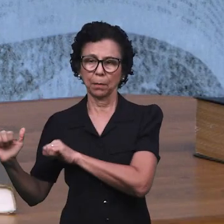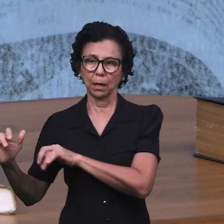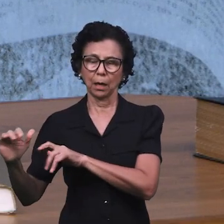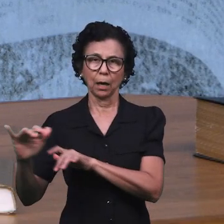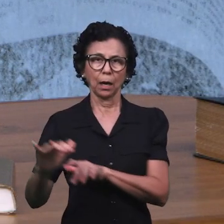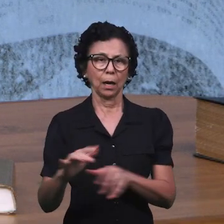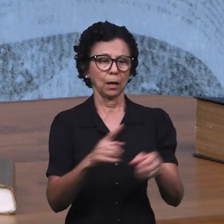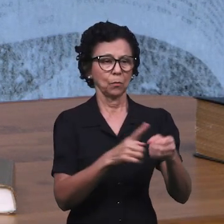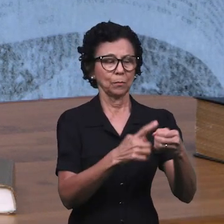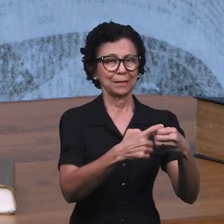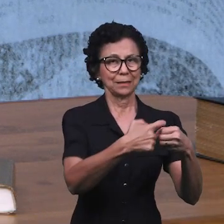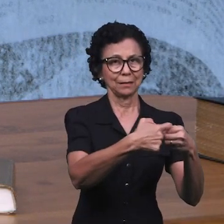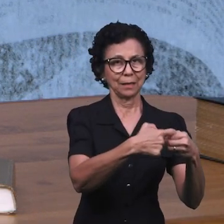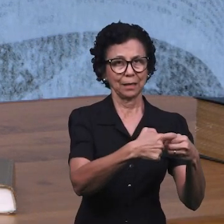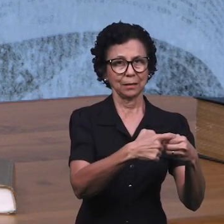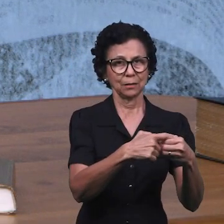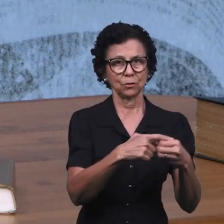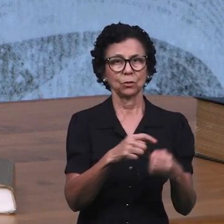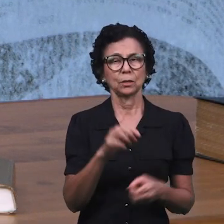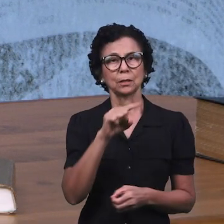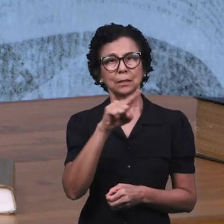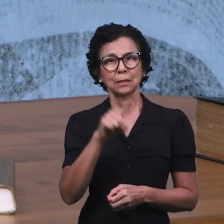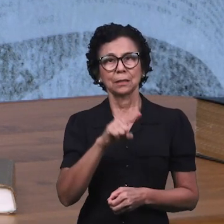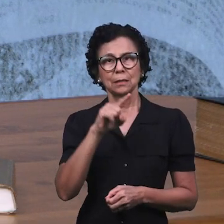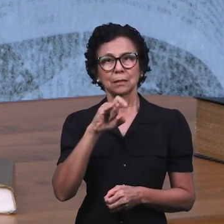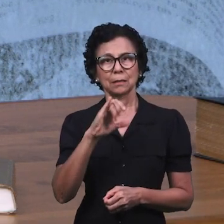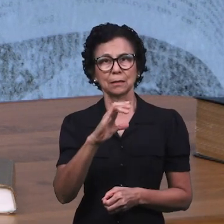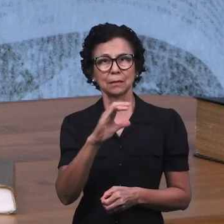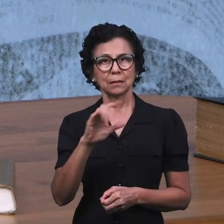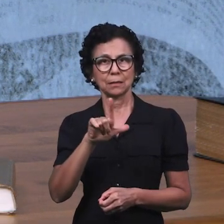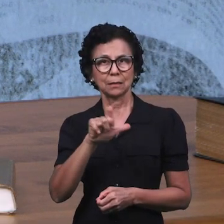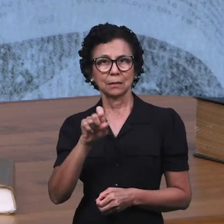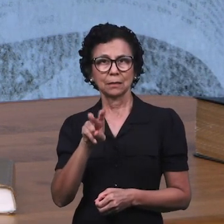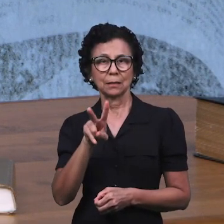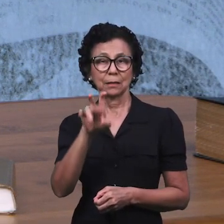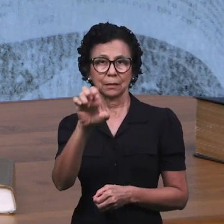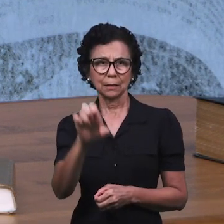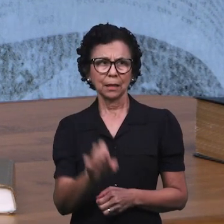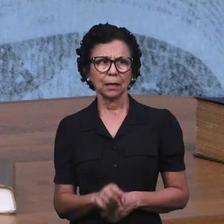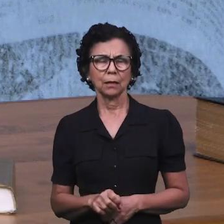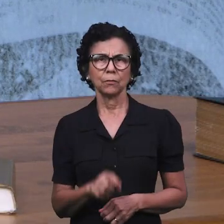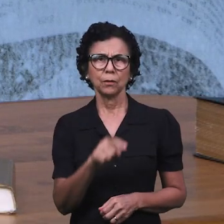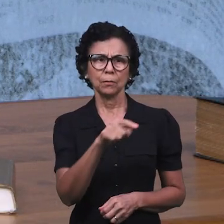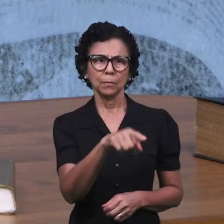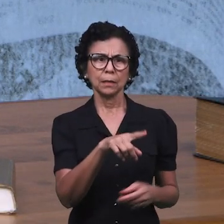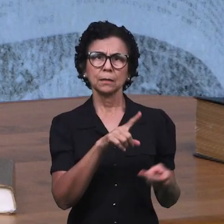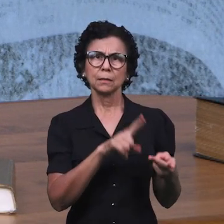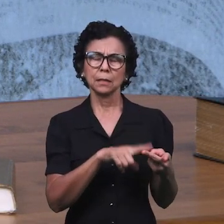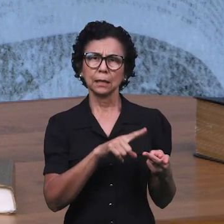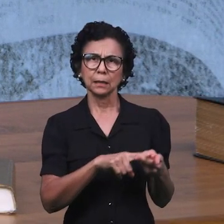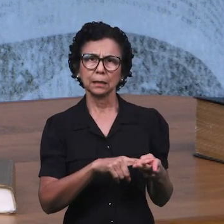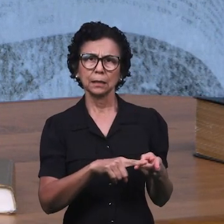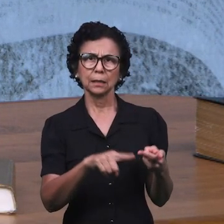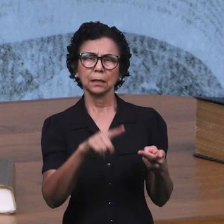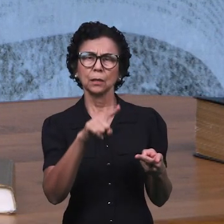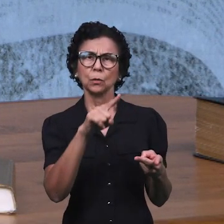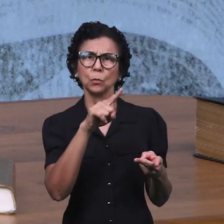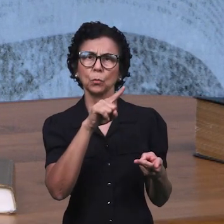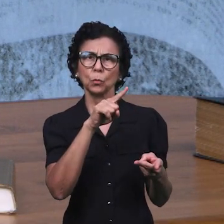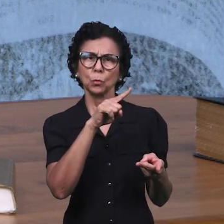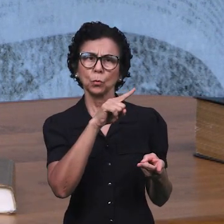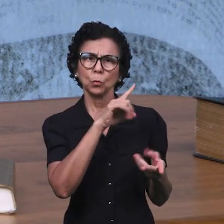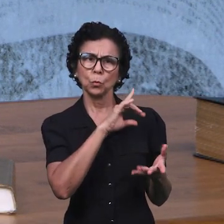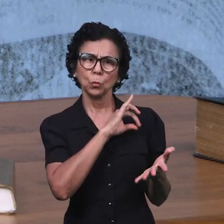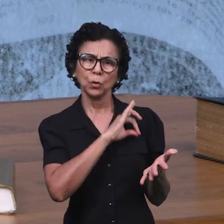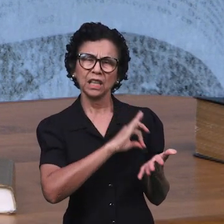Siclag, já os amalequitas com ímpeto tinham dado sobre o sul e sobre Siclag, e